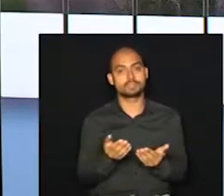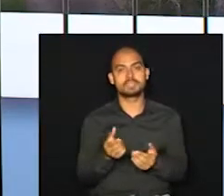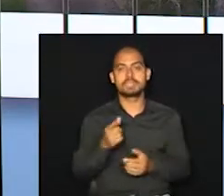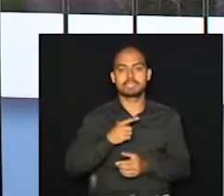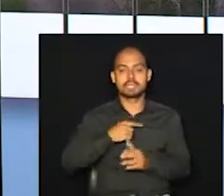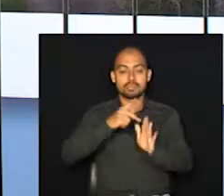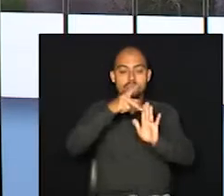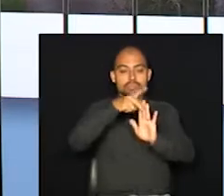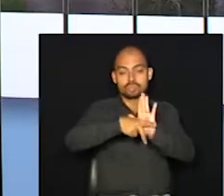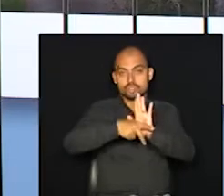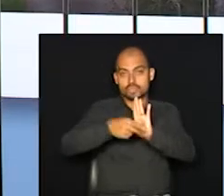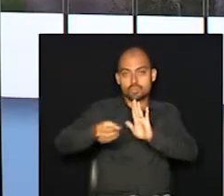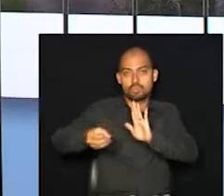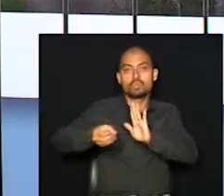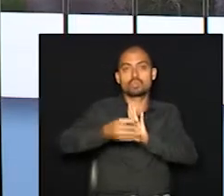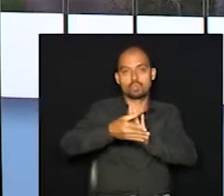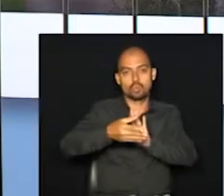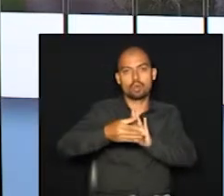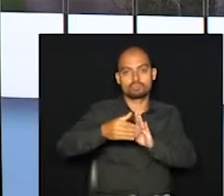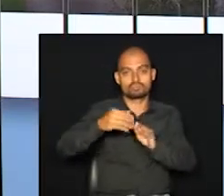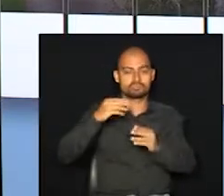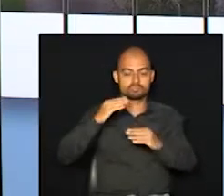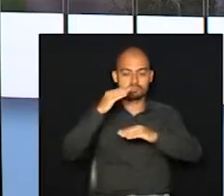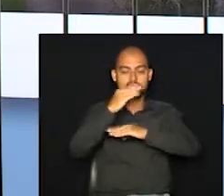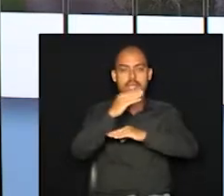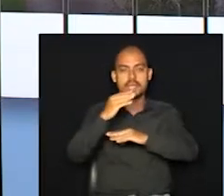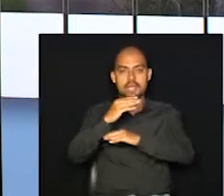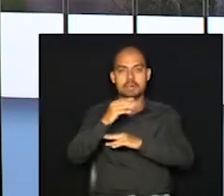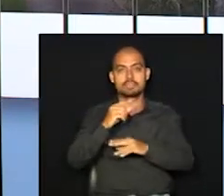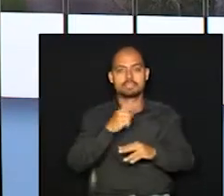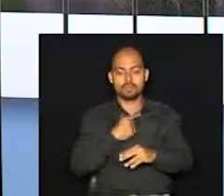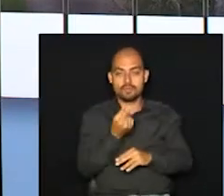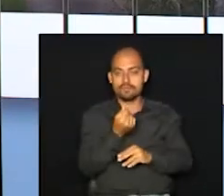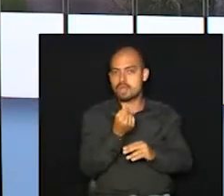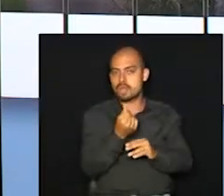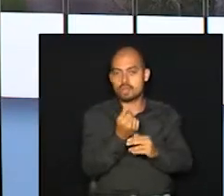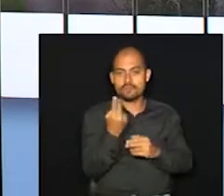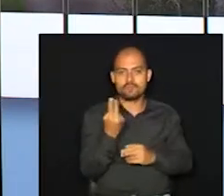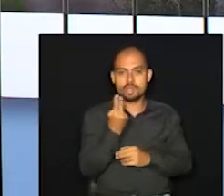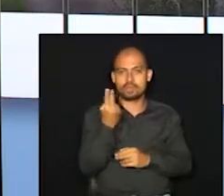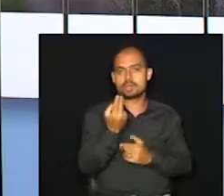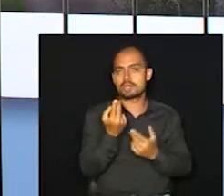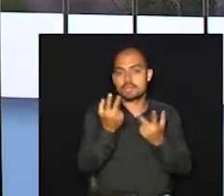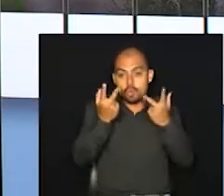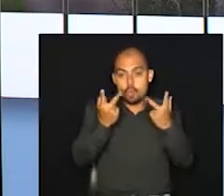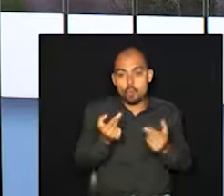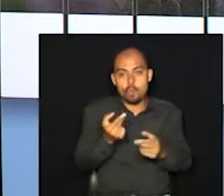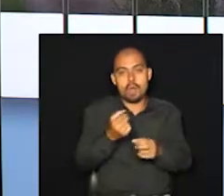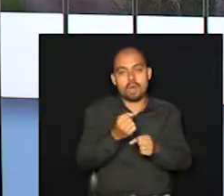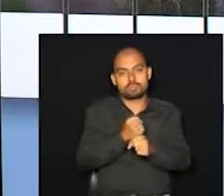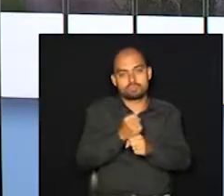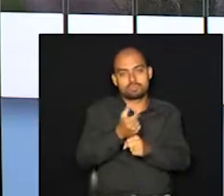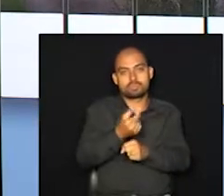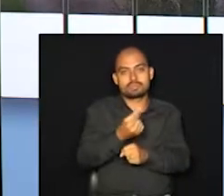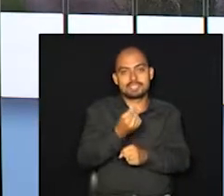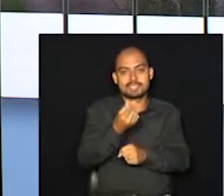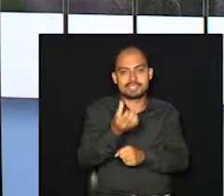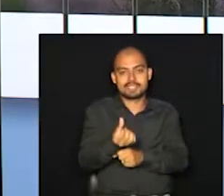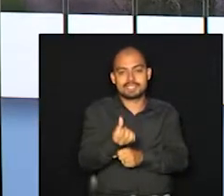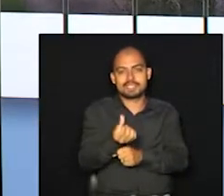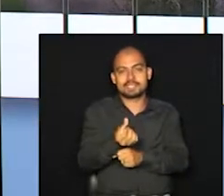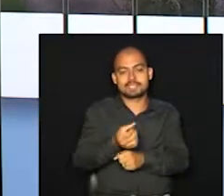novo projeto de autoria da mesa da Câmara com os mesmos valores de 2016, porque é obrigatoriedade